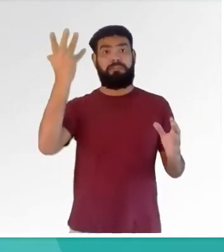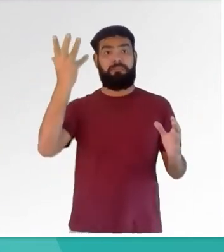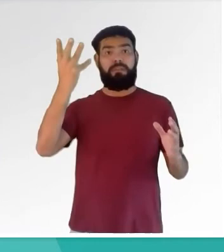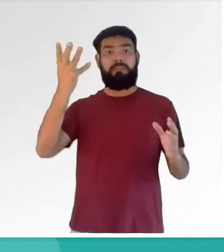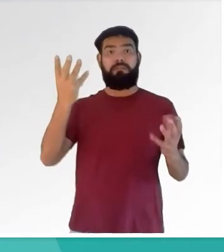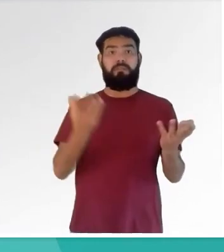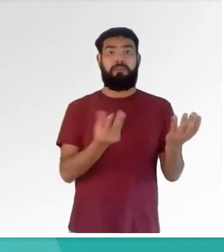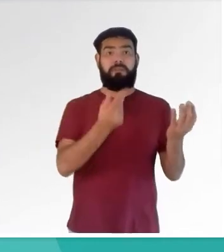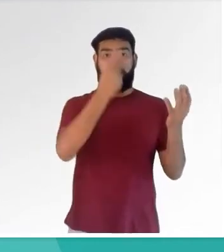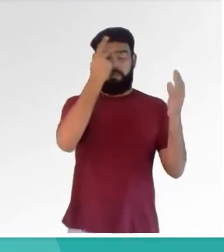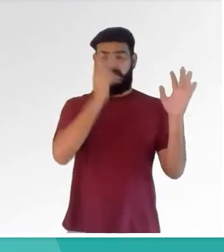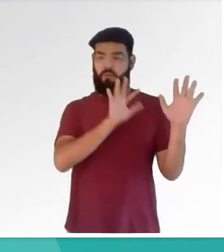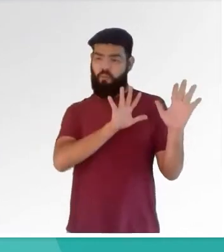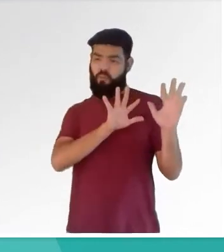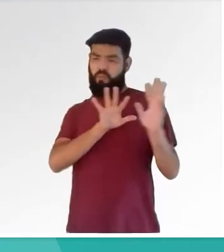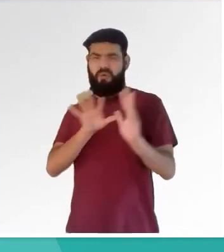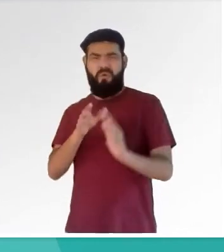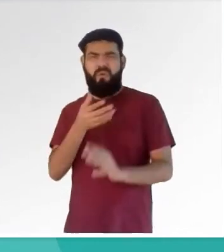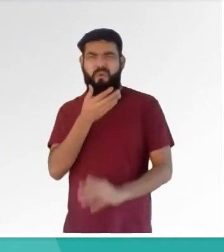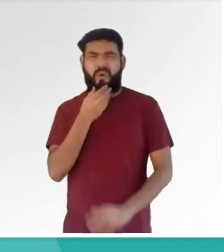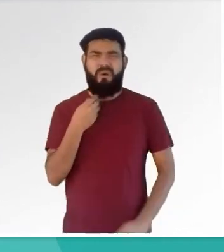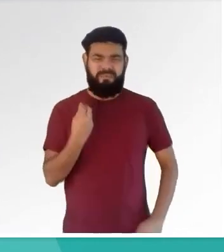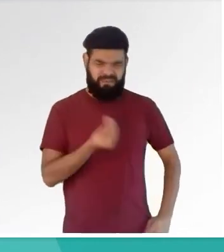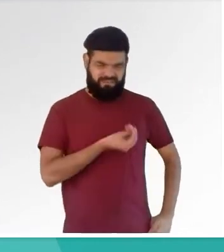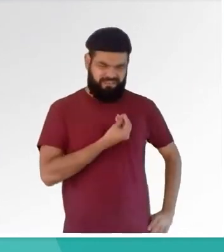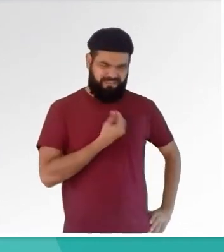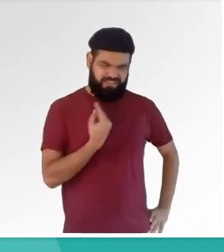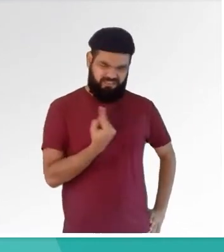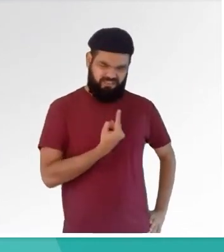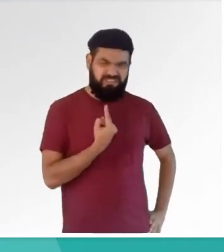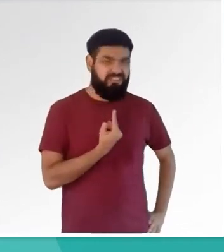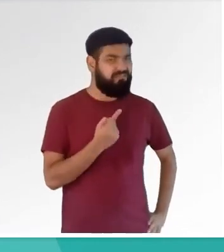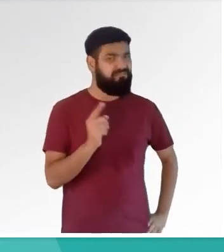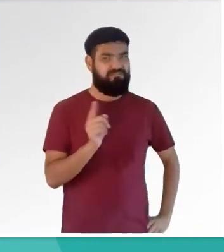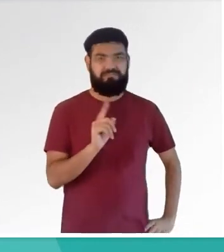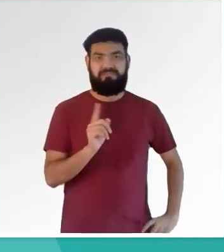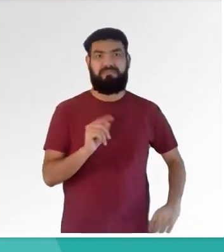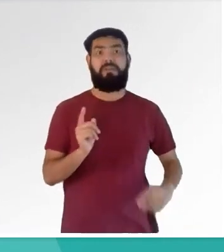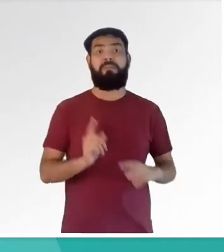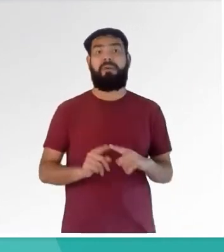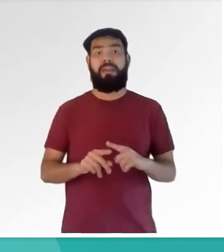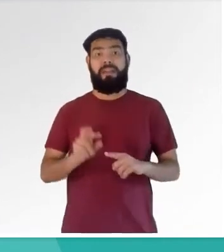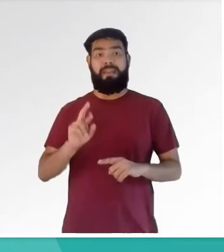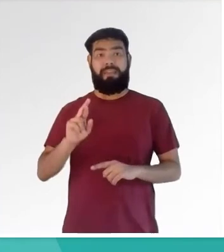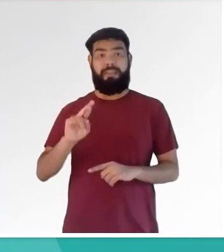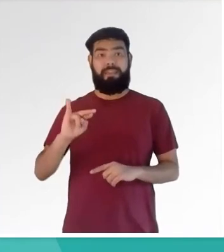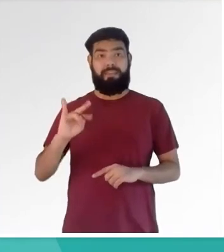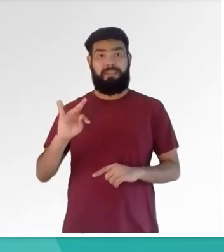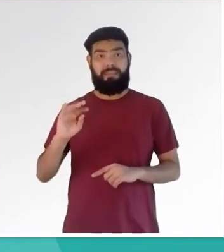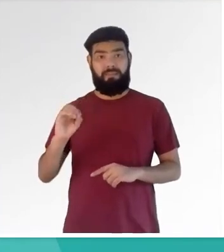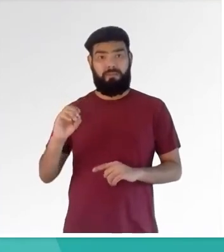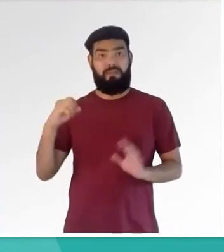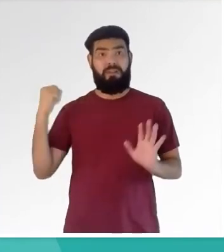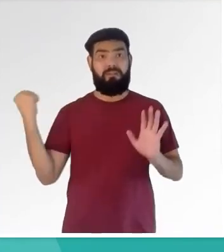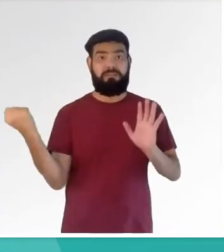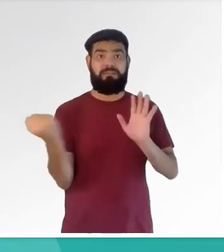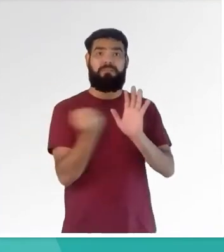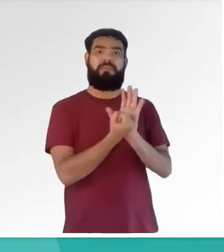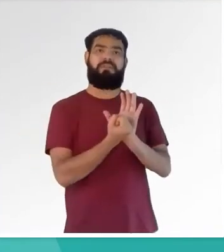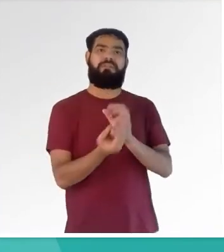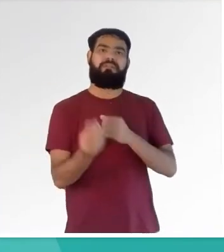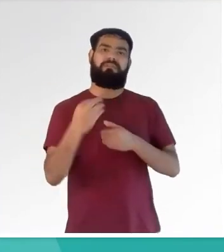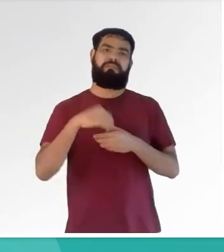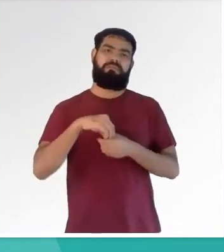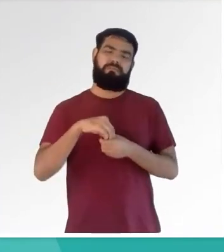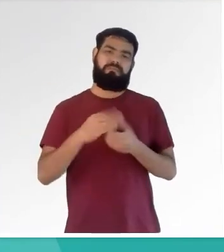O homem não vive sem ritos. Por quê? Porque o rito tem uma questão simbólica no meio,